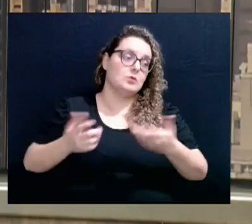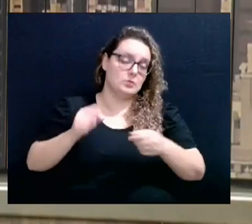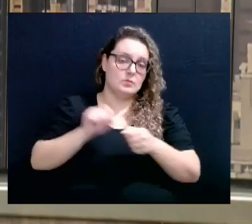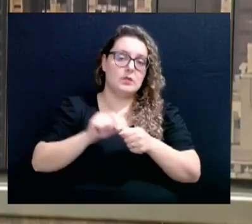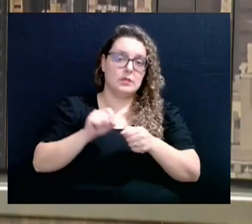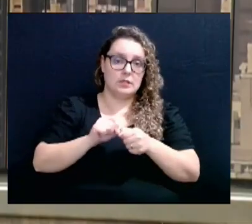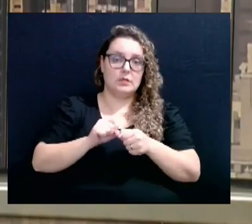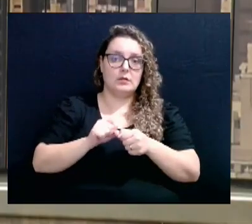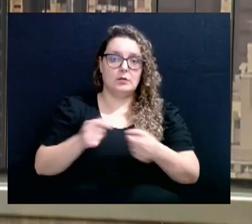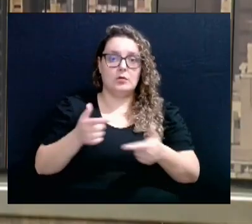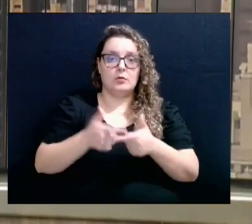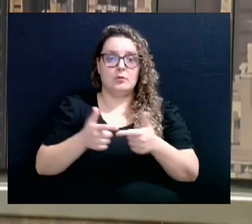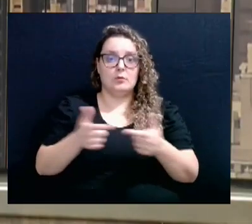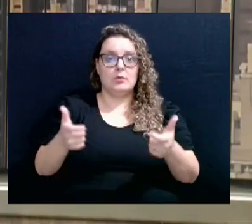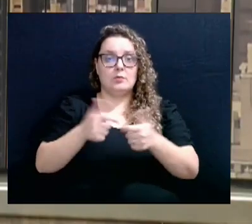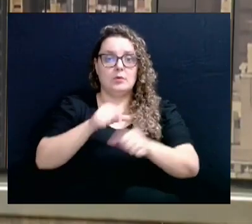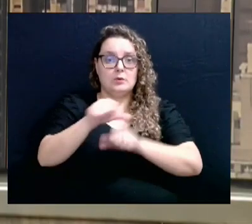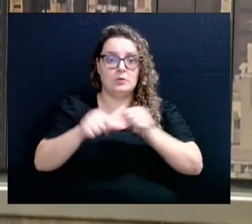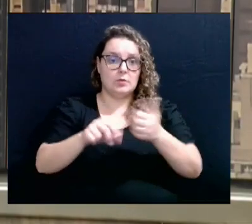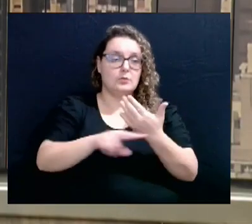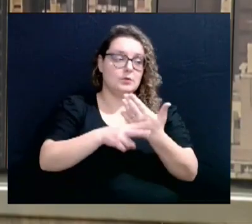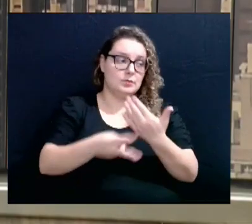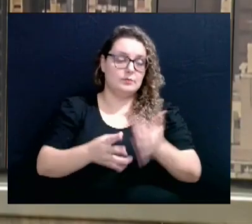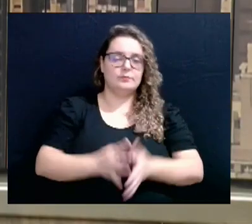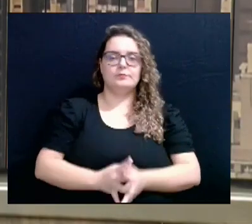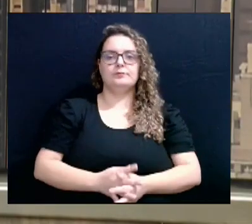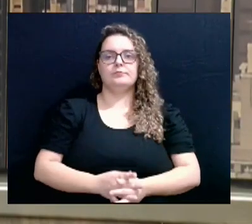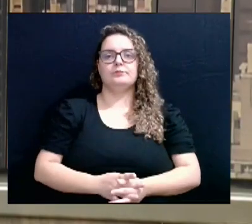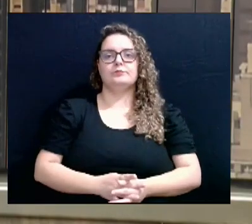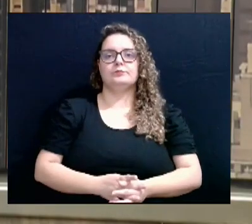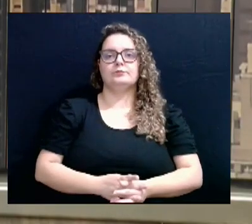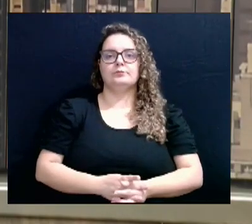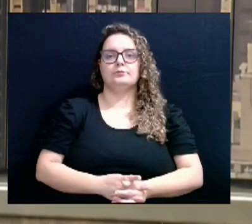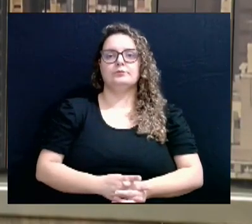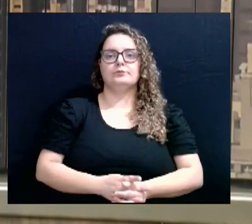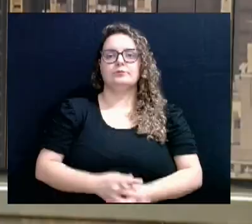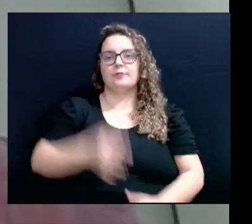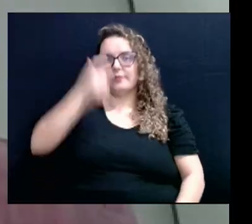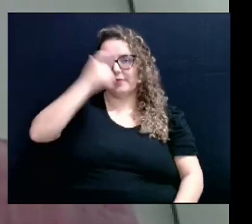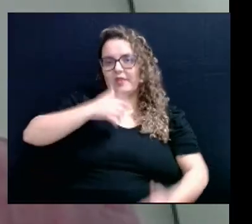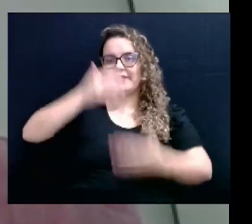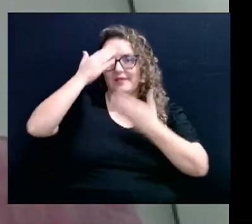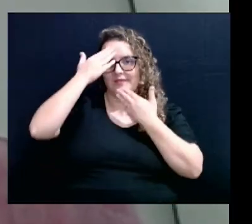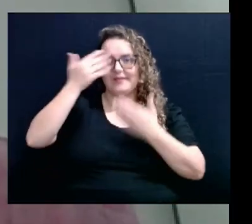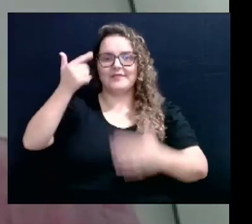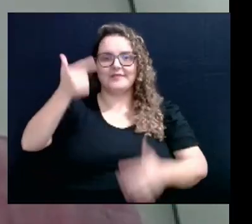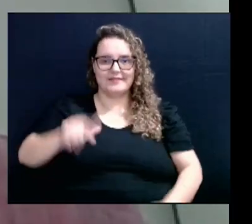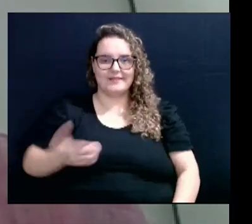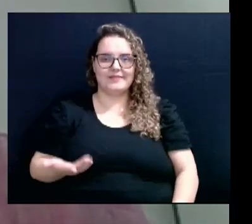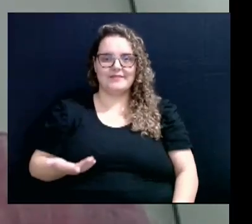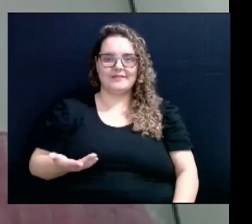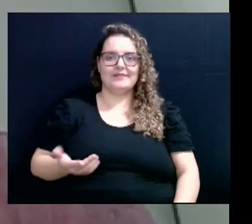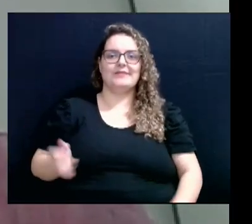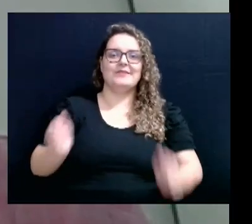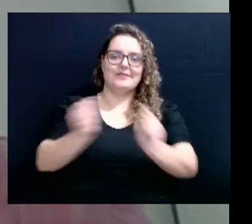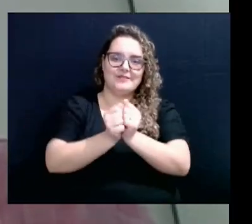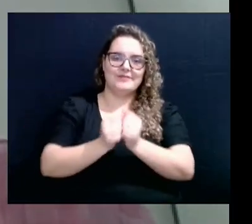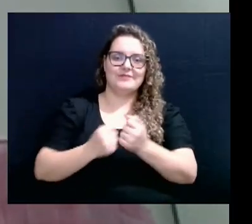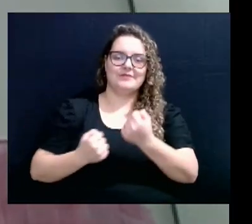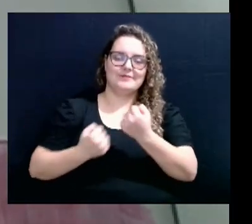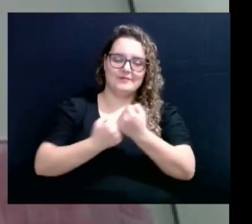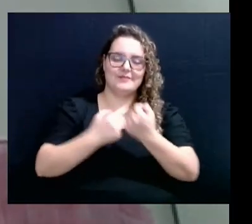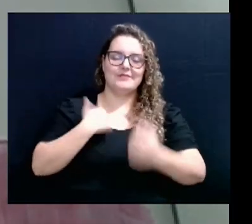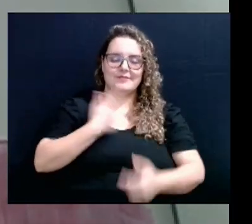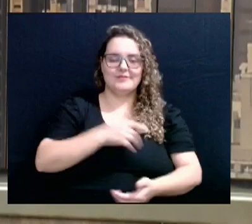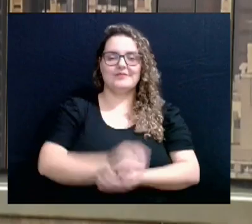essas mudanças e esses impactos. Eu que agradeço mais uma vez e contem sempre conosco. Muito obrigada,